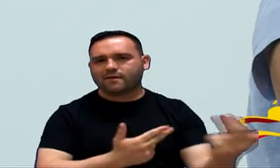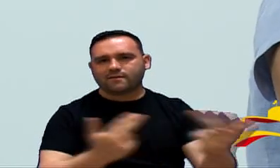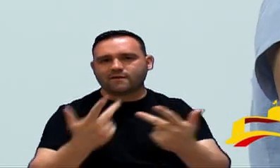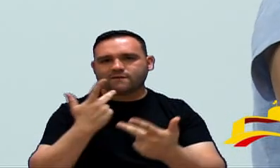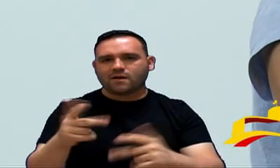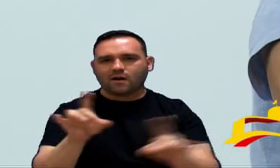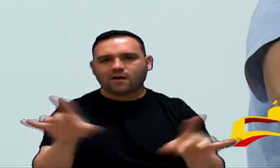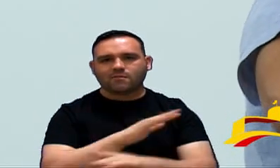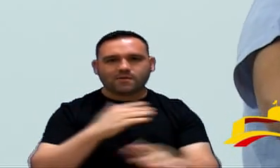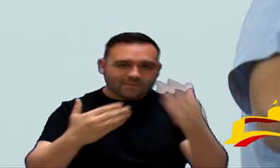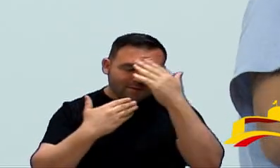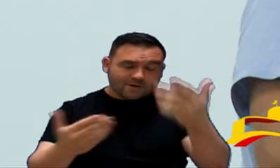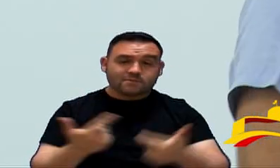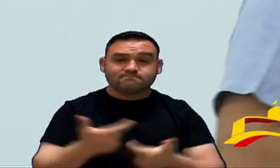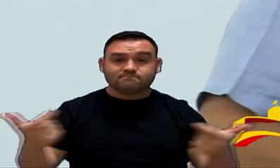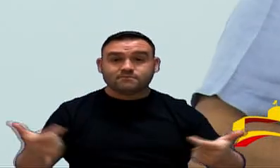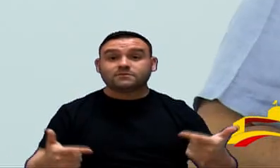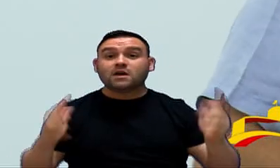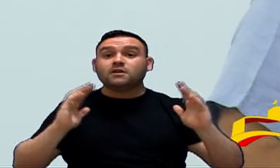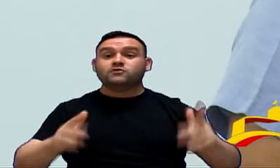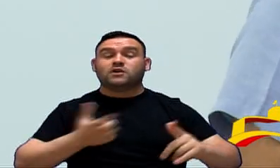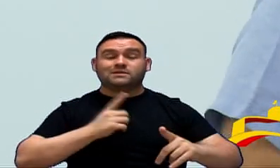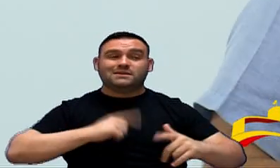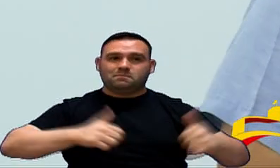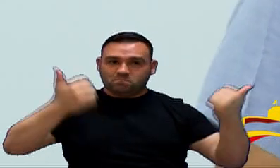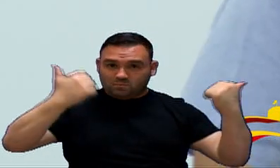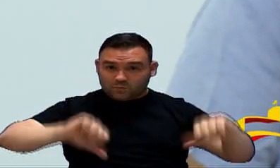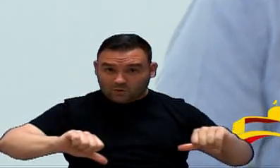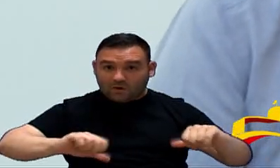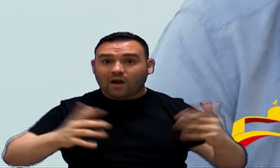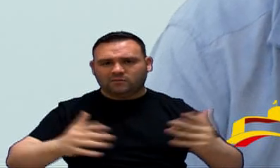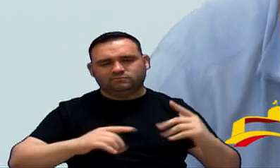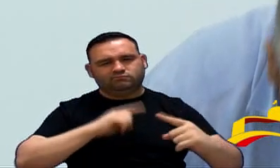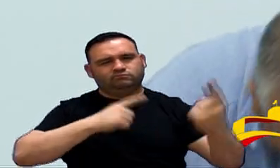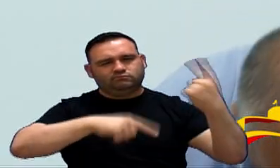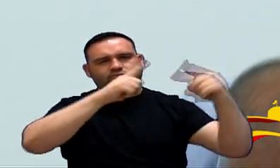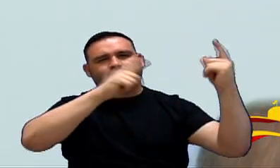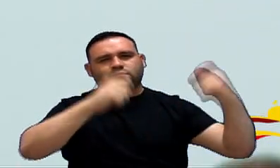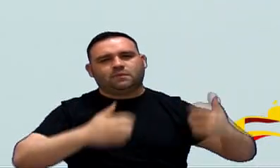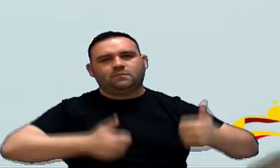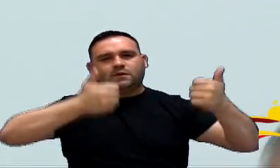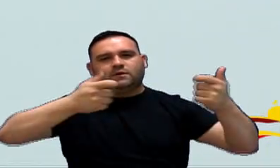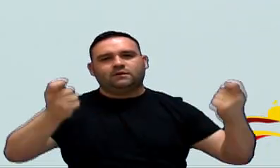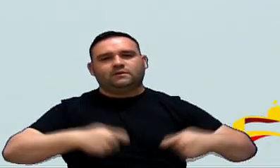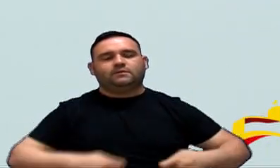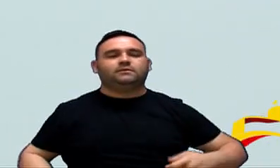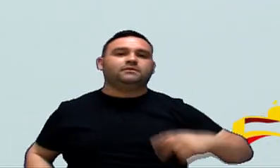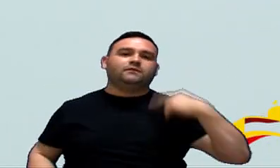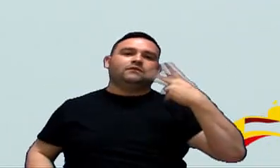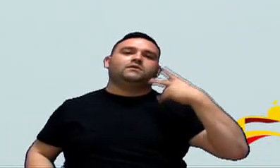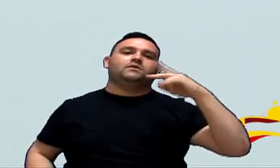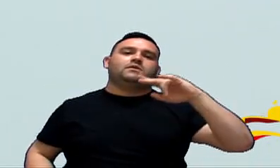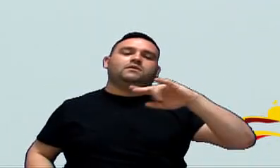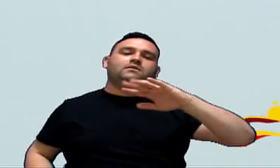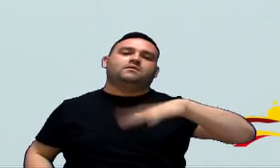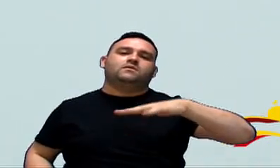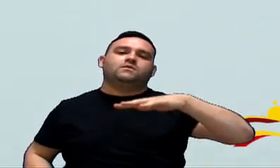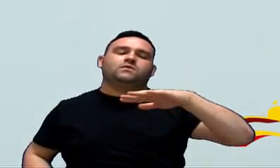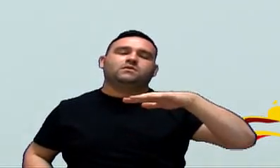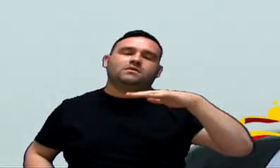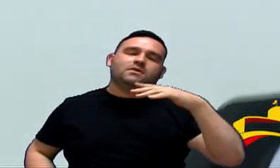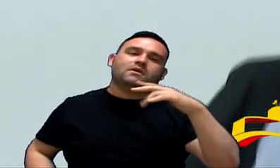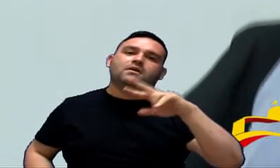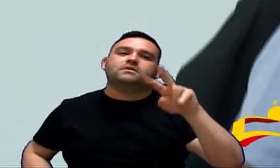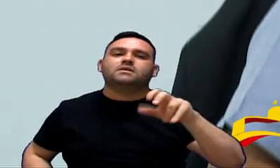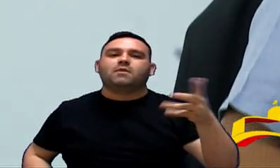Tenho dito, obrigado pela parte. Mas vamos passar, já passamos por situações piores e está começando a melhorar as coisas. Vereador João Donizete, essa